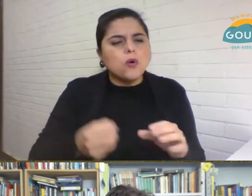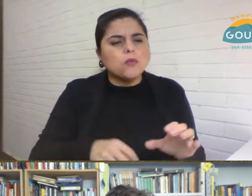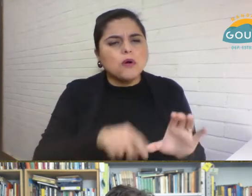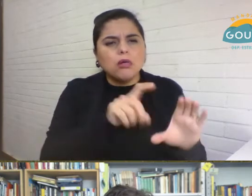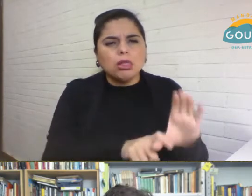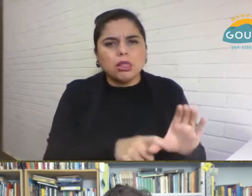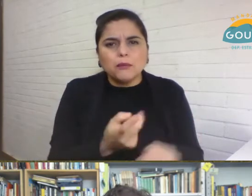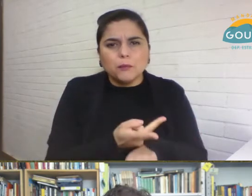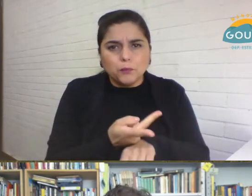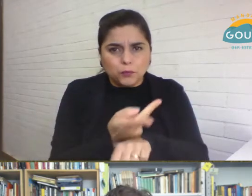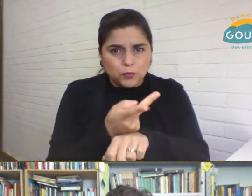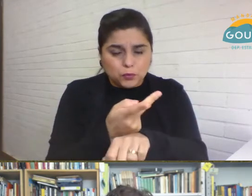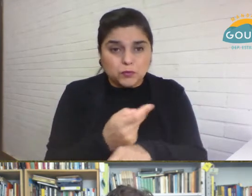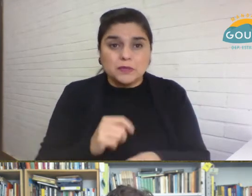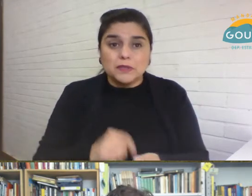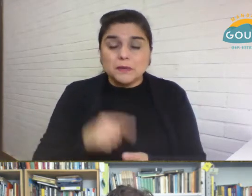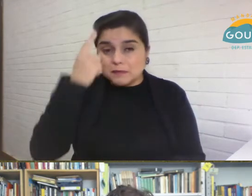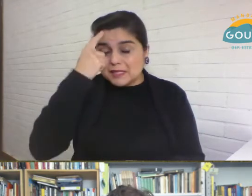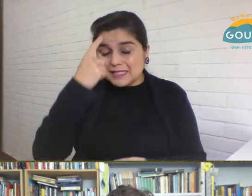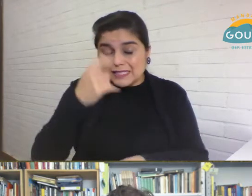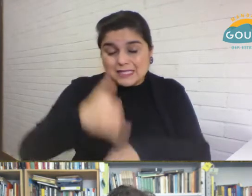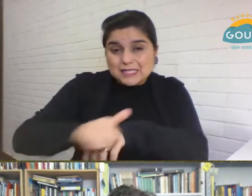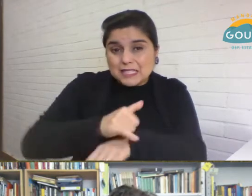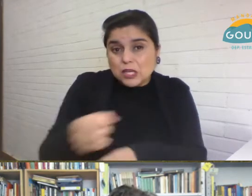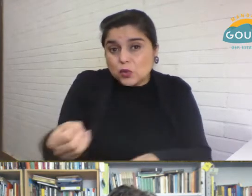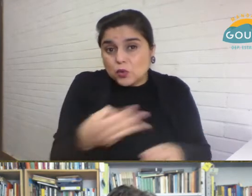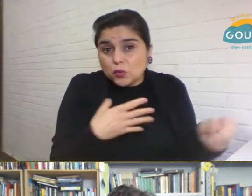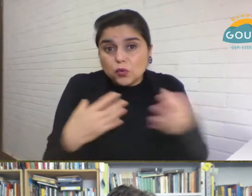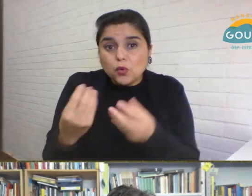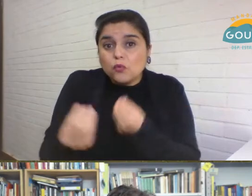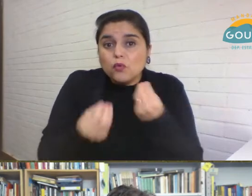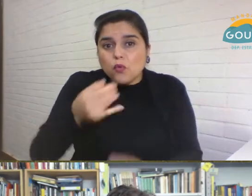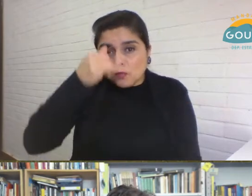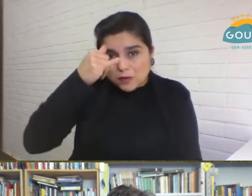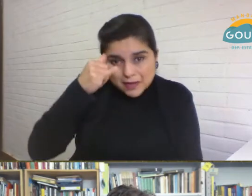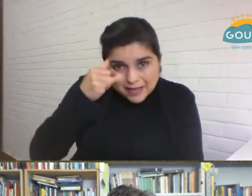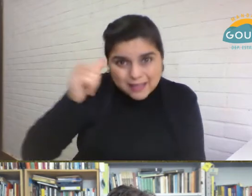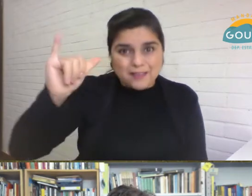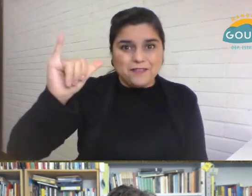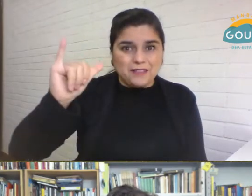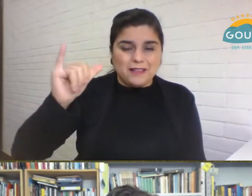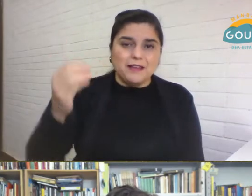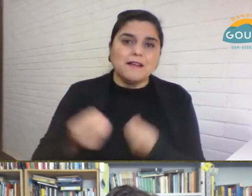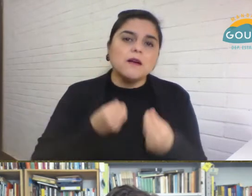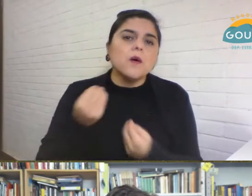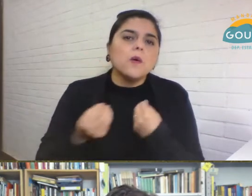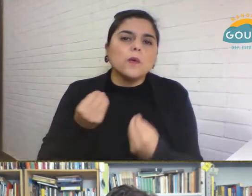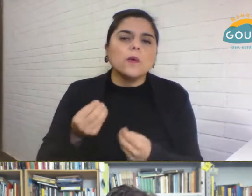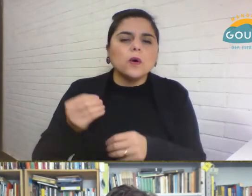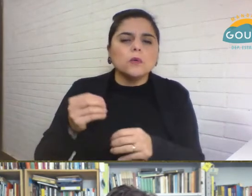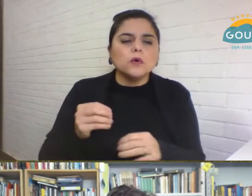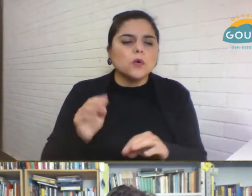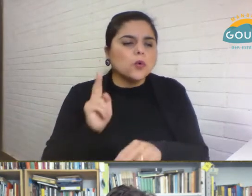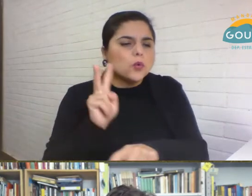seja, novas formas de pensar a prevenção, novas formas de pensar o